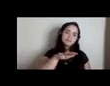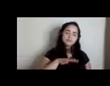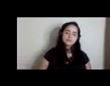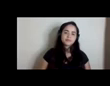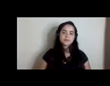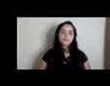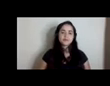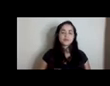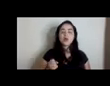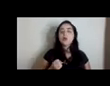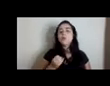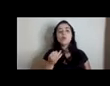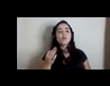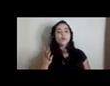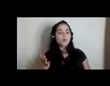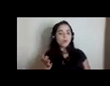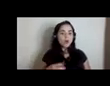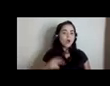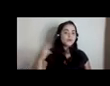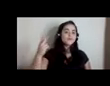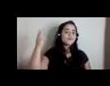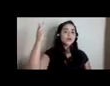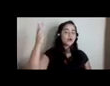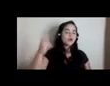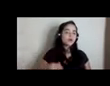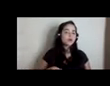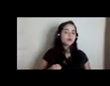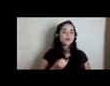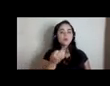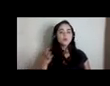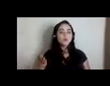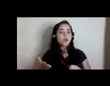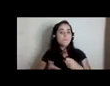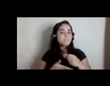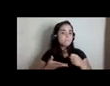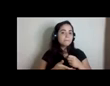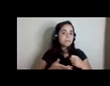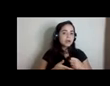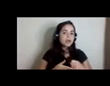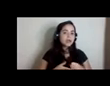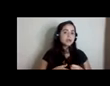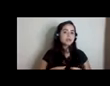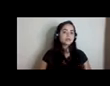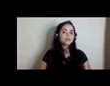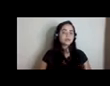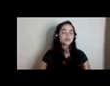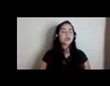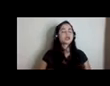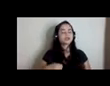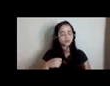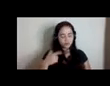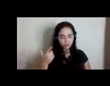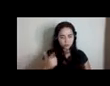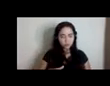Quais valores, né, quais princípios desses todos explorados, e insisto, de